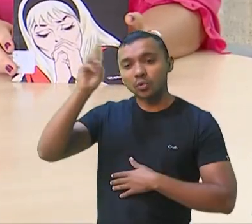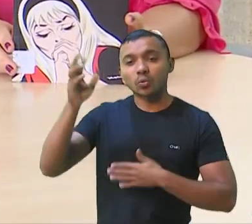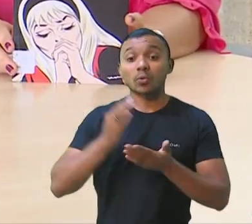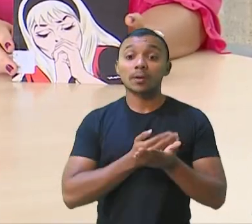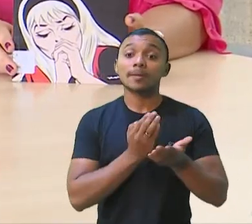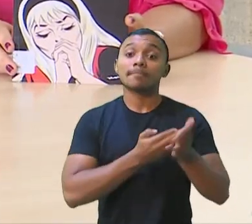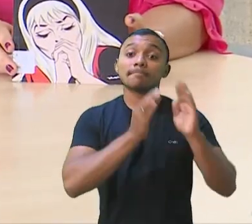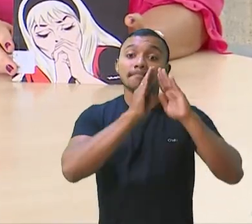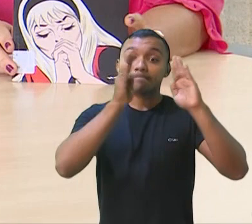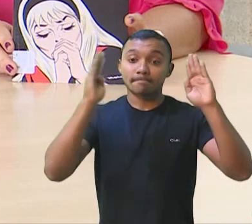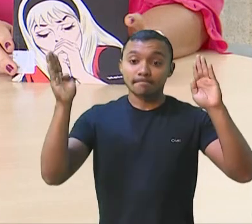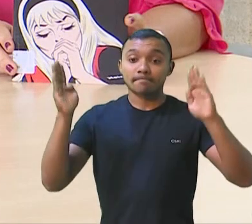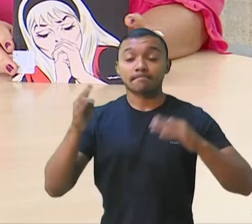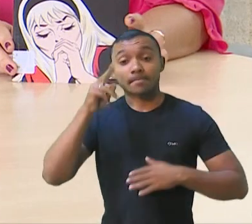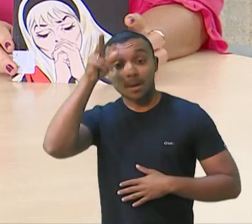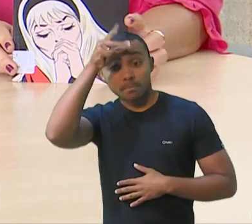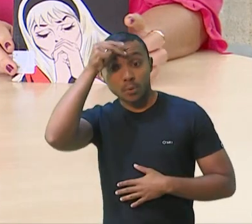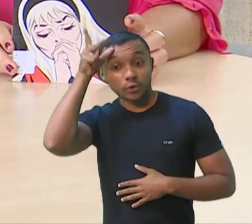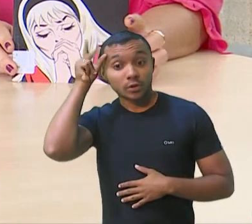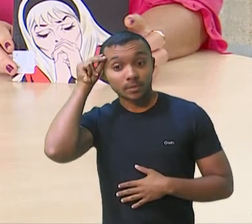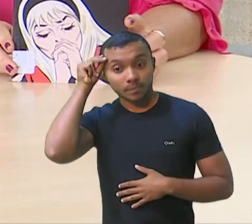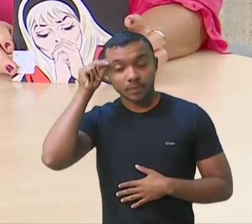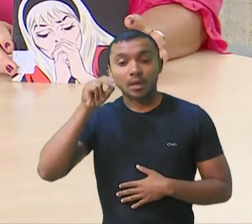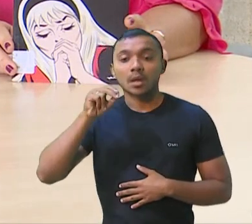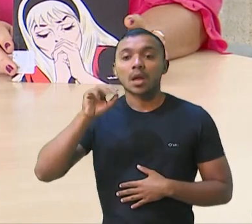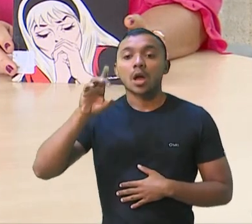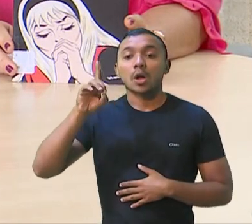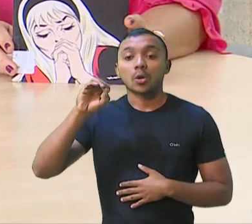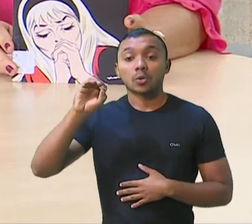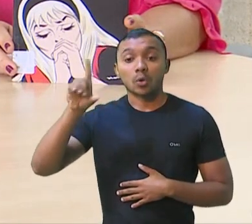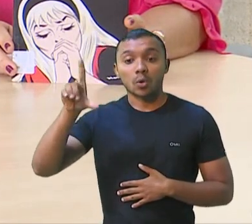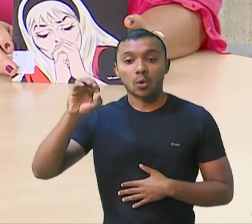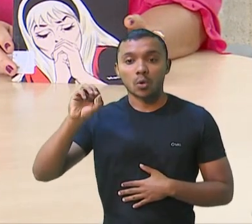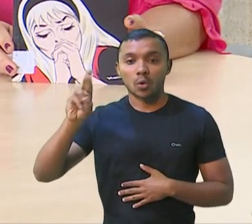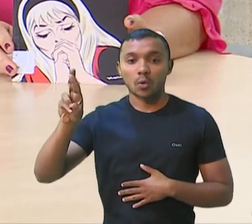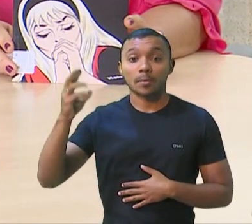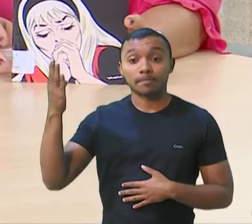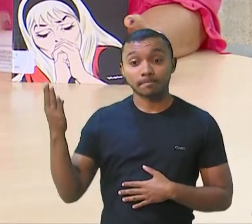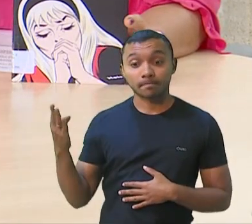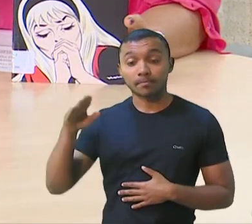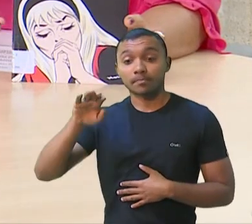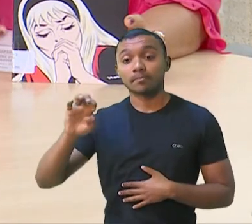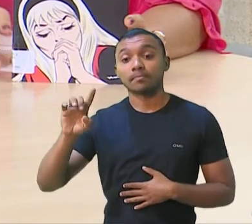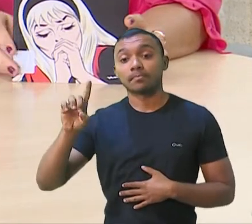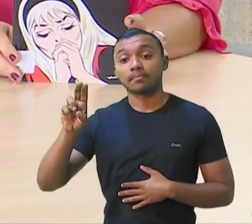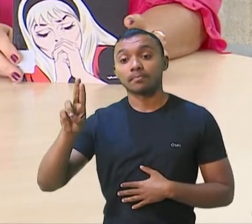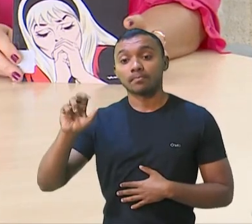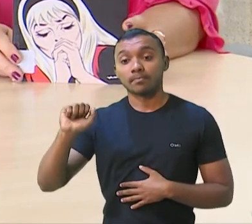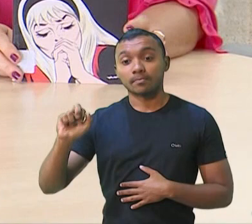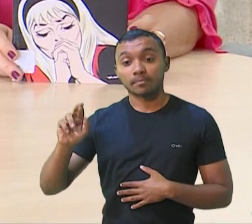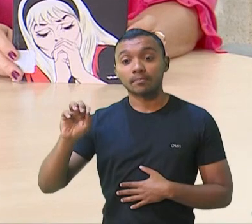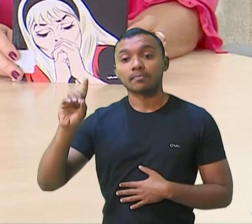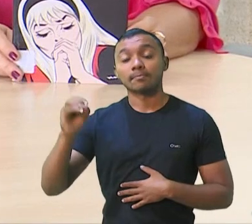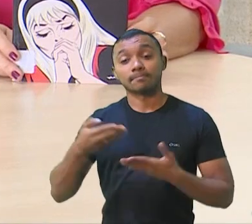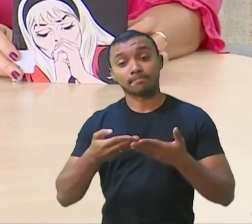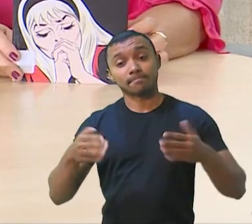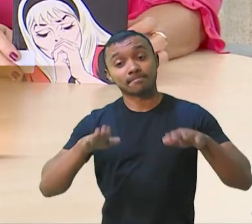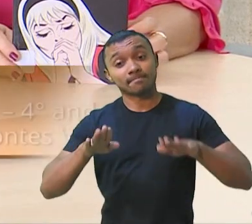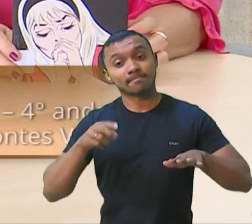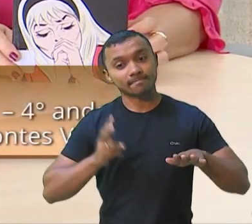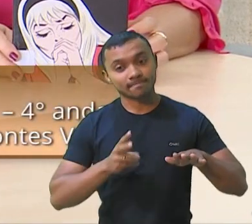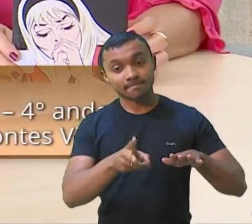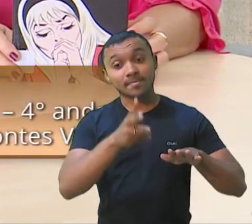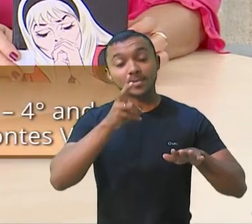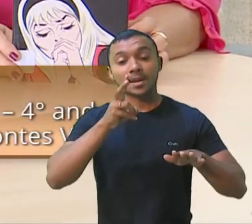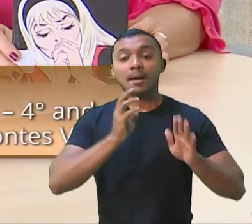Biblioteca Municipal Dolor Barreira, Eduardo Pereira, vai estar aqui na Biblioteca